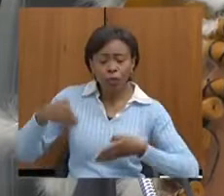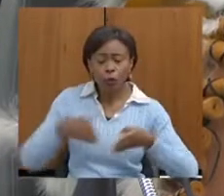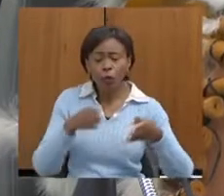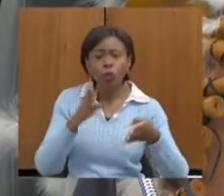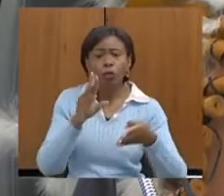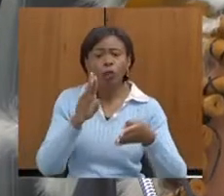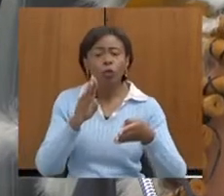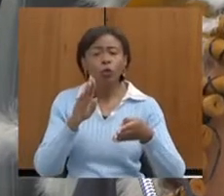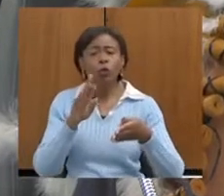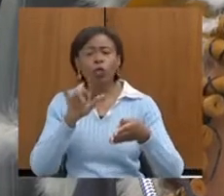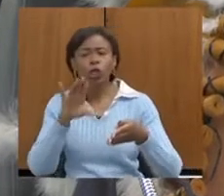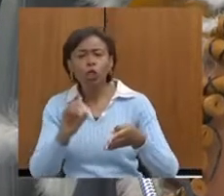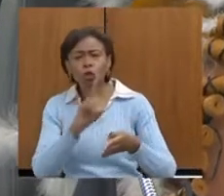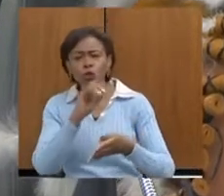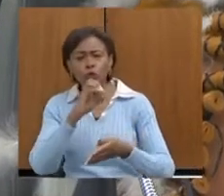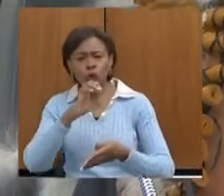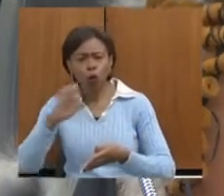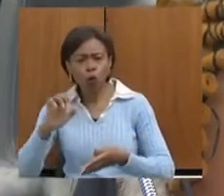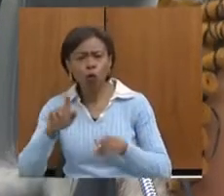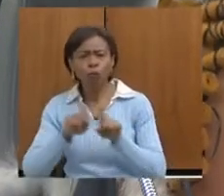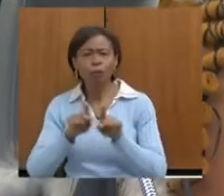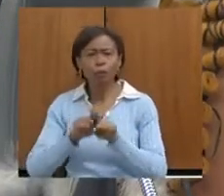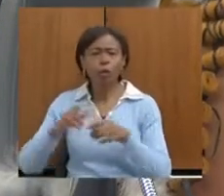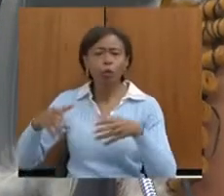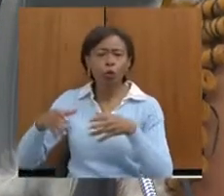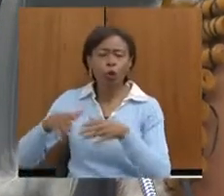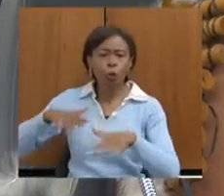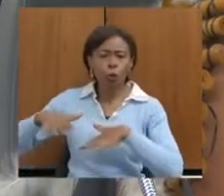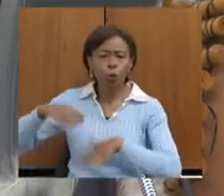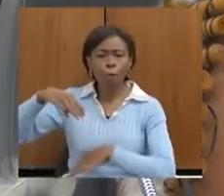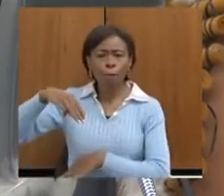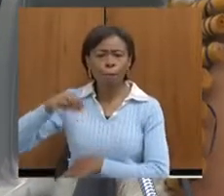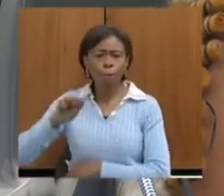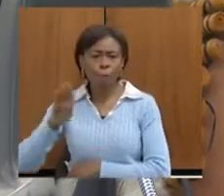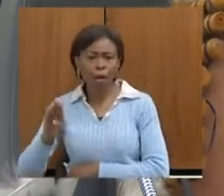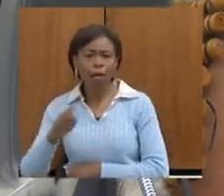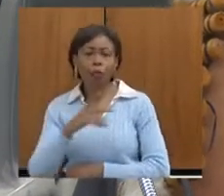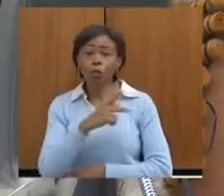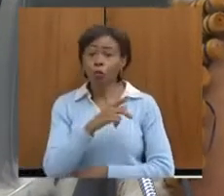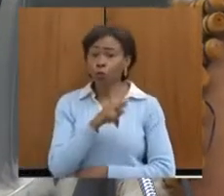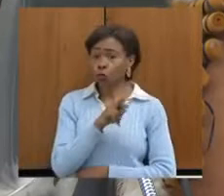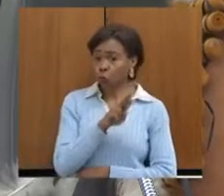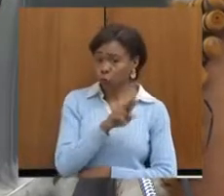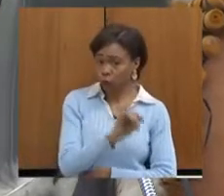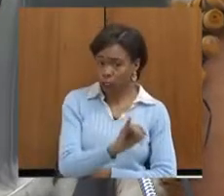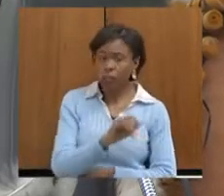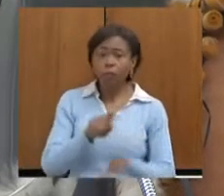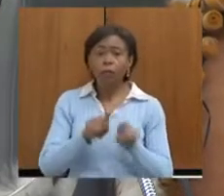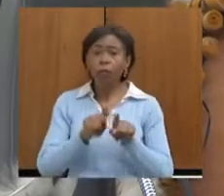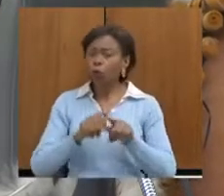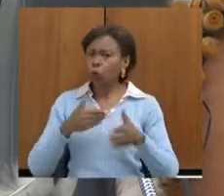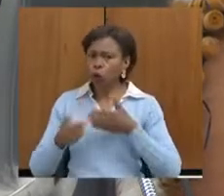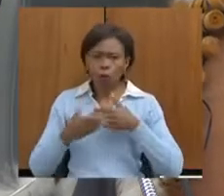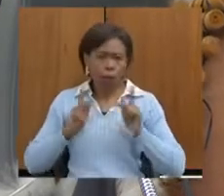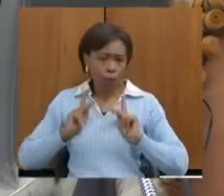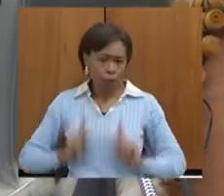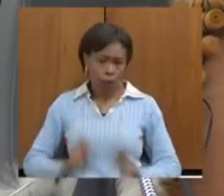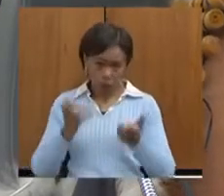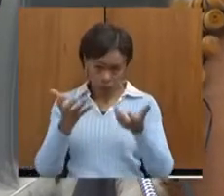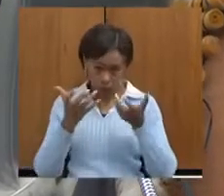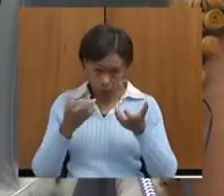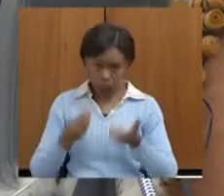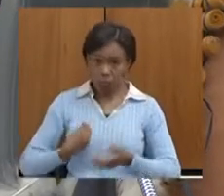apenas do mab não apenas dos puris mas de todo o povo que quer que quer debater que quer